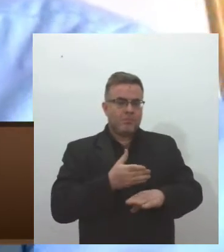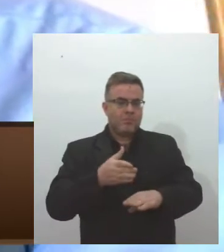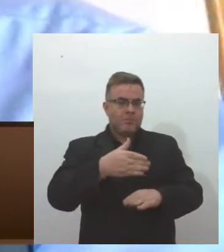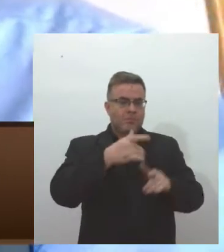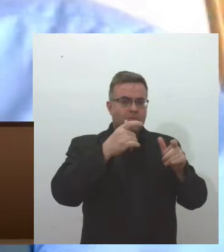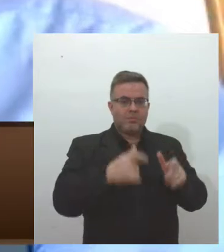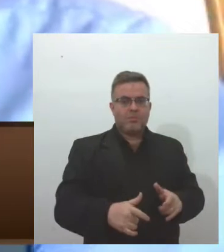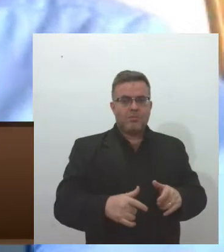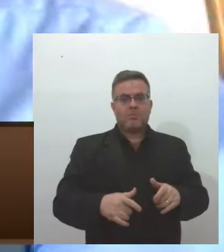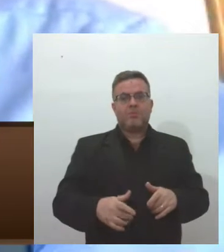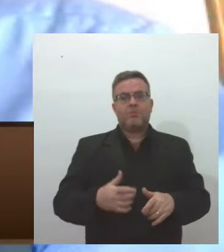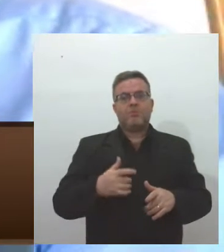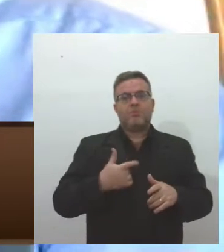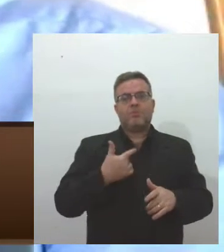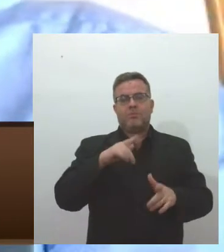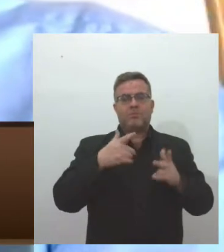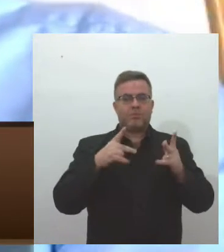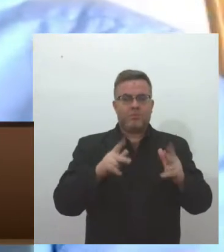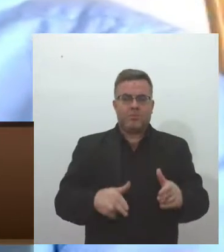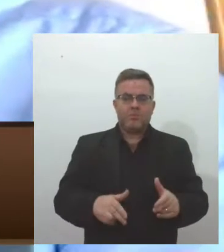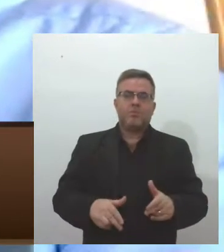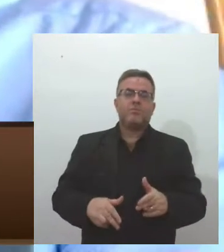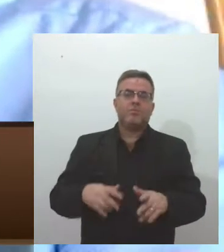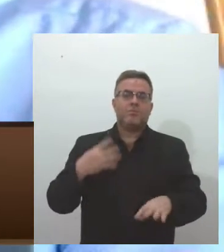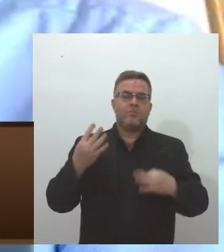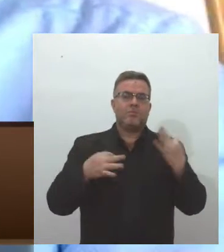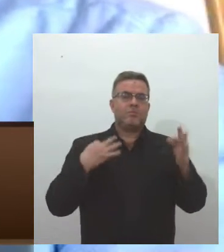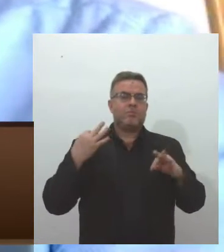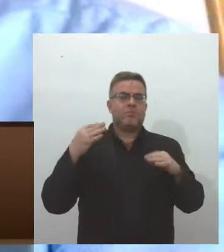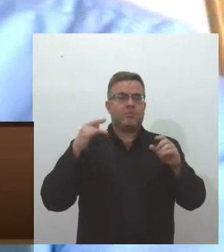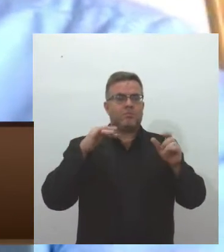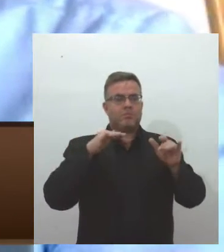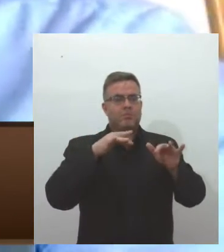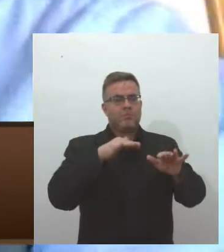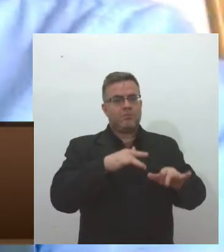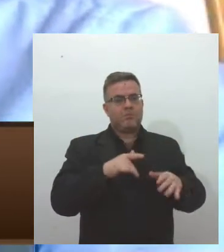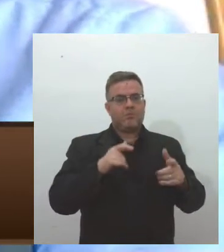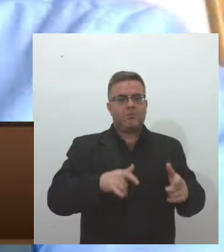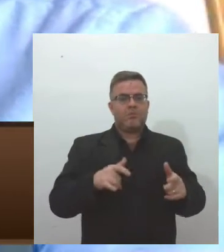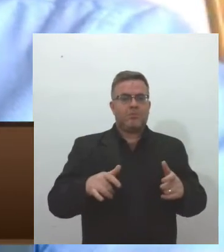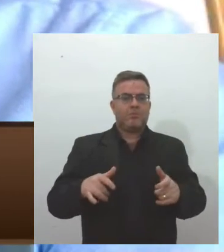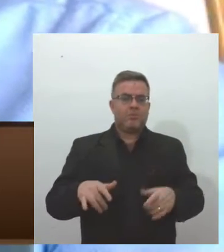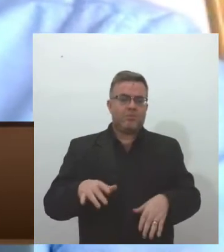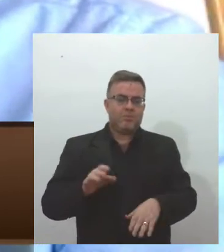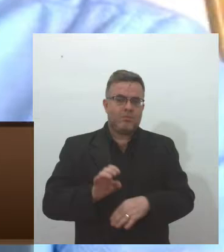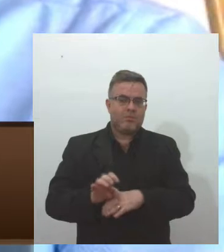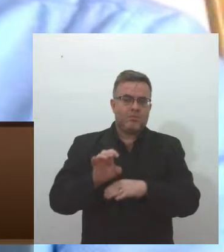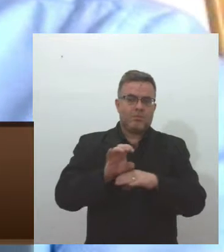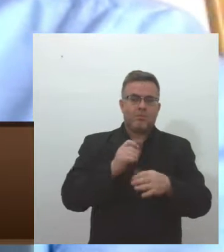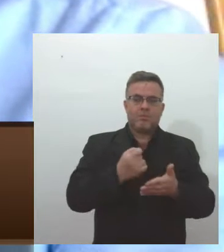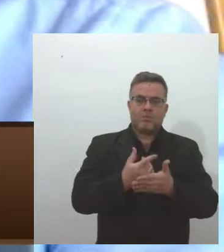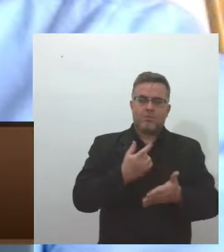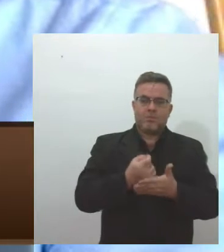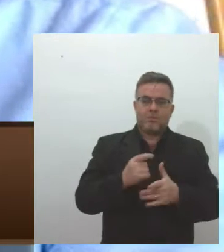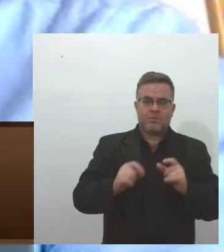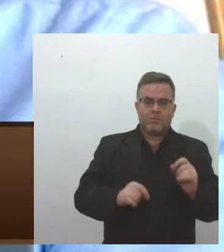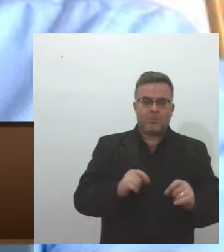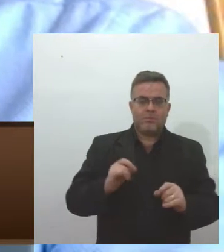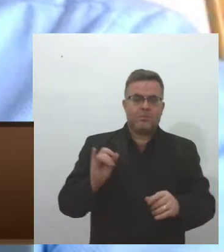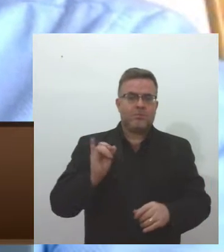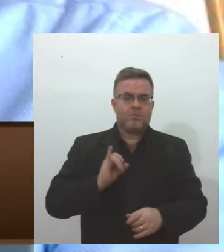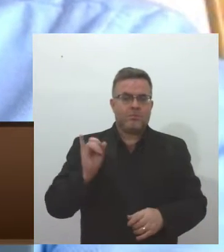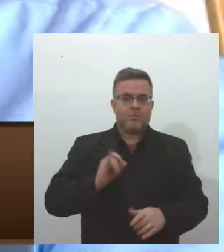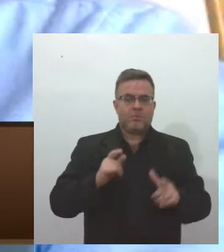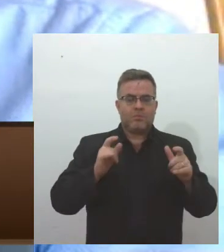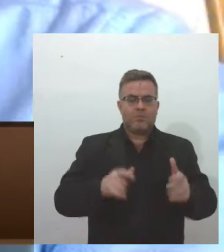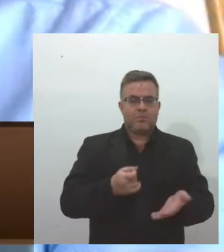outro segmento que é turismo também, as pessoas que viajam para outros estados para fazer compras. Itabaianinha hoje virou um centro